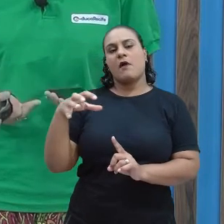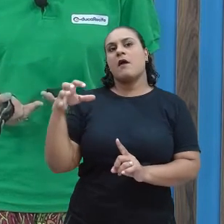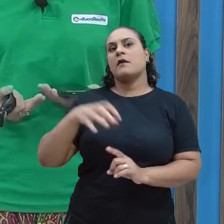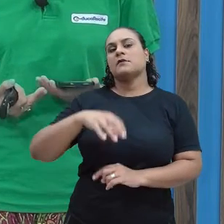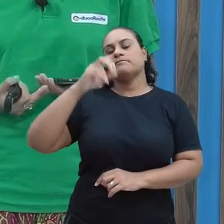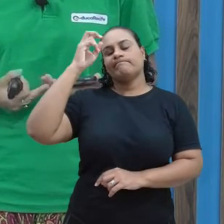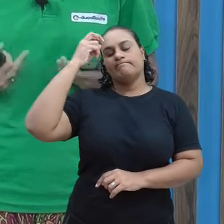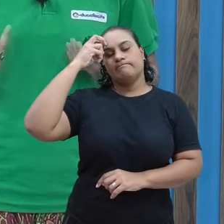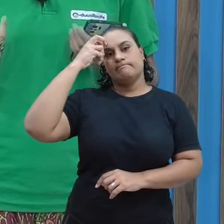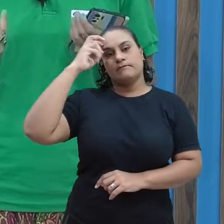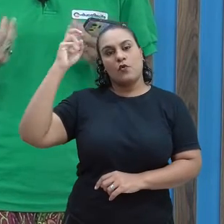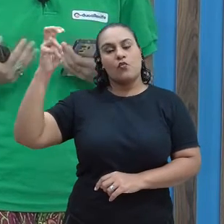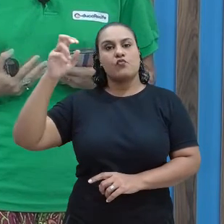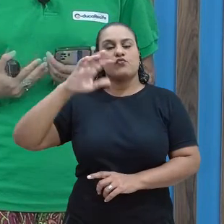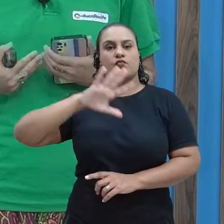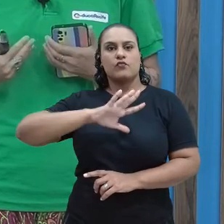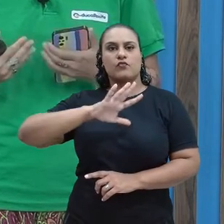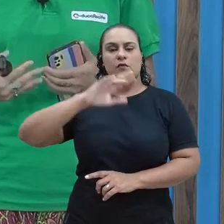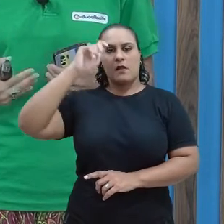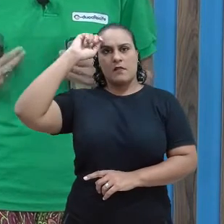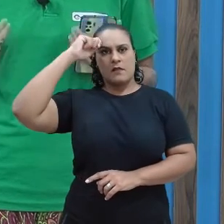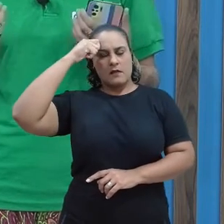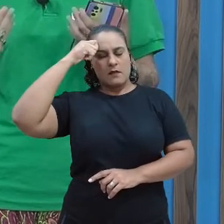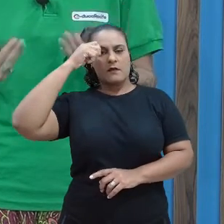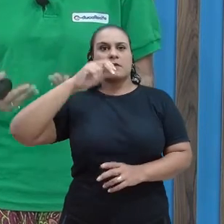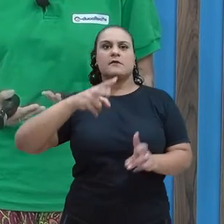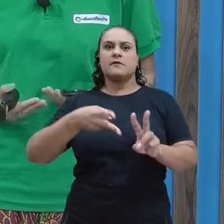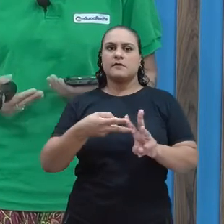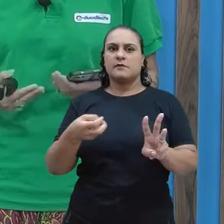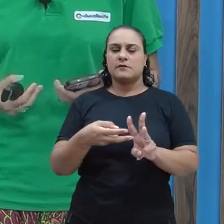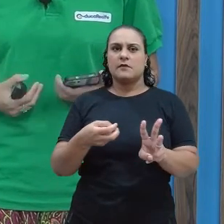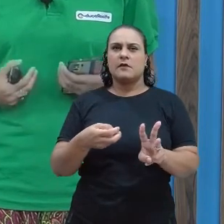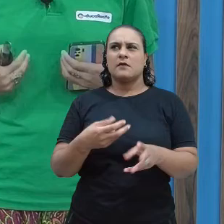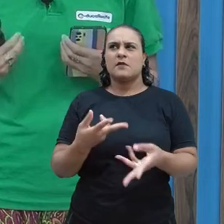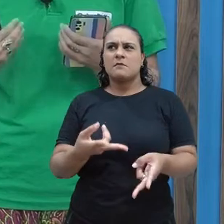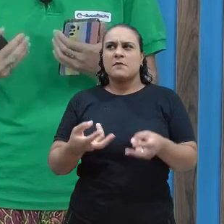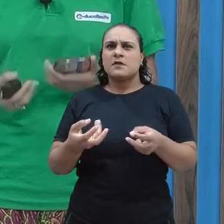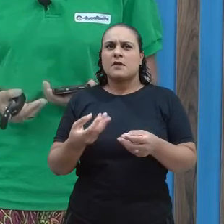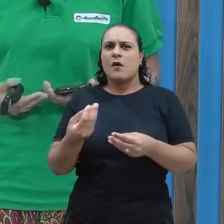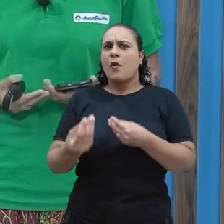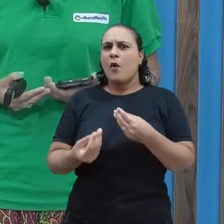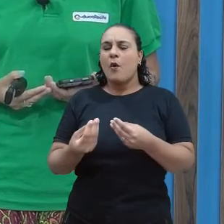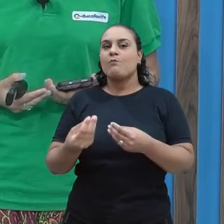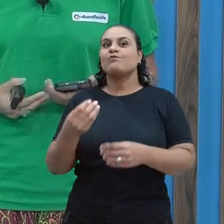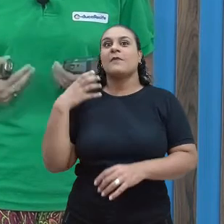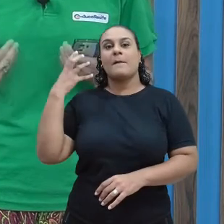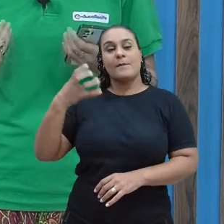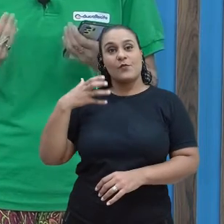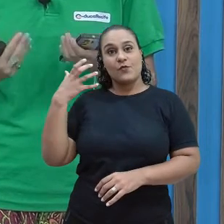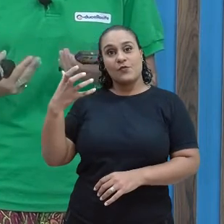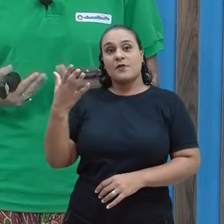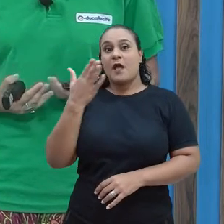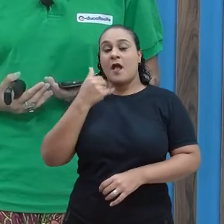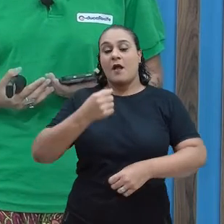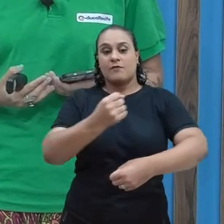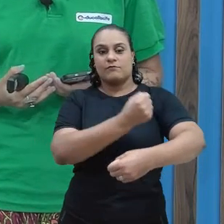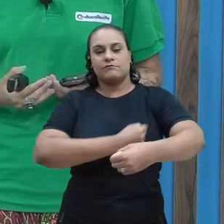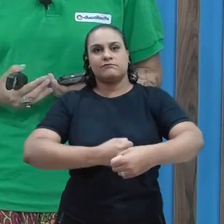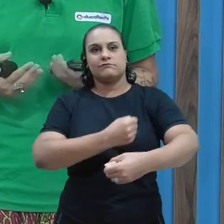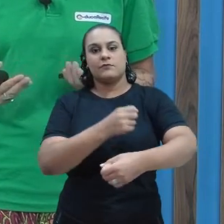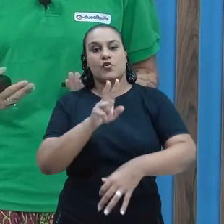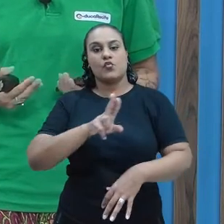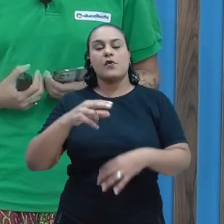cultura indígena, né? A gente vê isso nos aspectos na nossa música, na nossa culinária, nas nossas